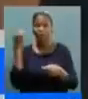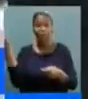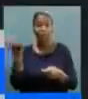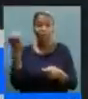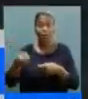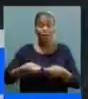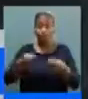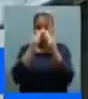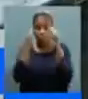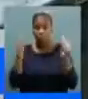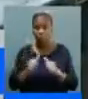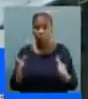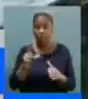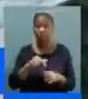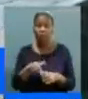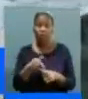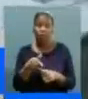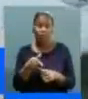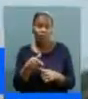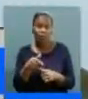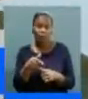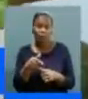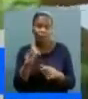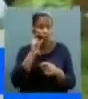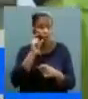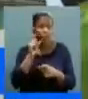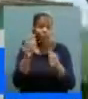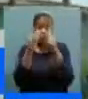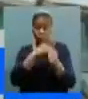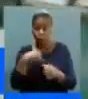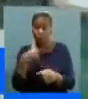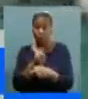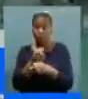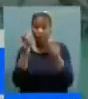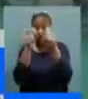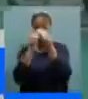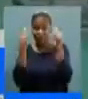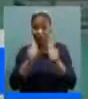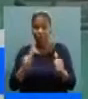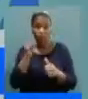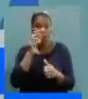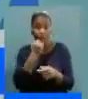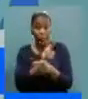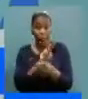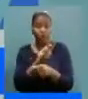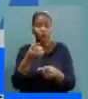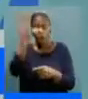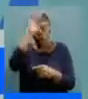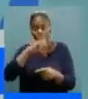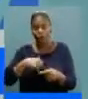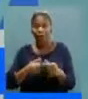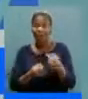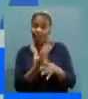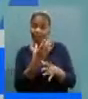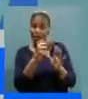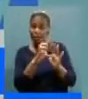o sistema de segurança e saúde no trabalho e o sistema da segurança alimentar, as câmaras de comércio de Cabo Verde criaram o